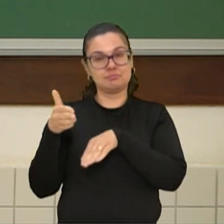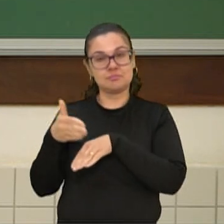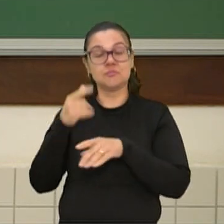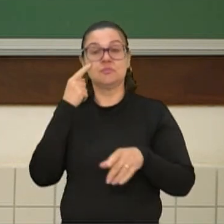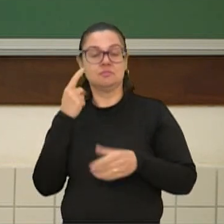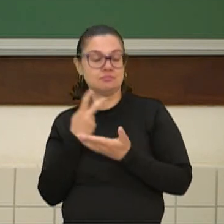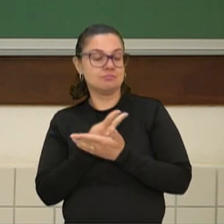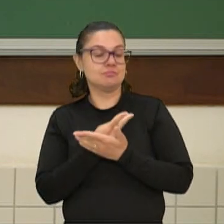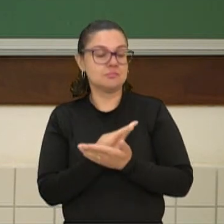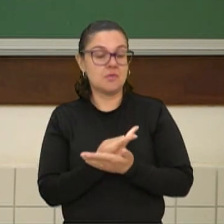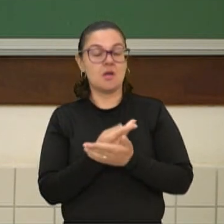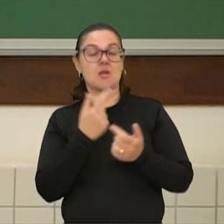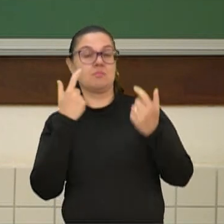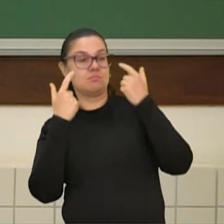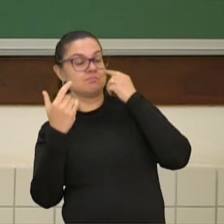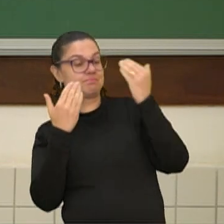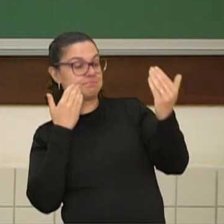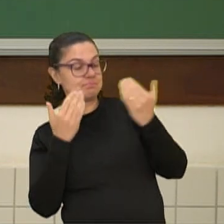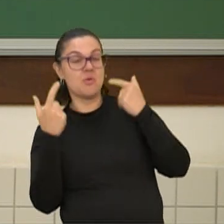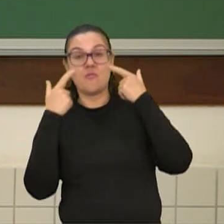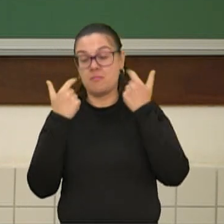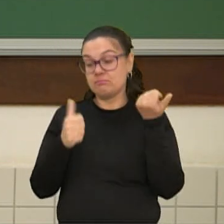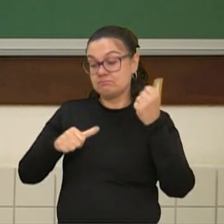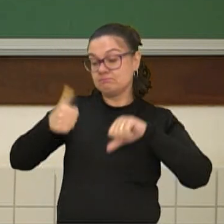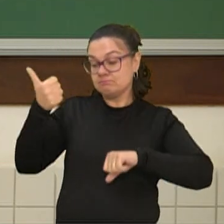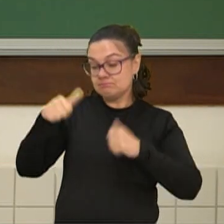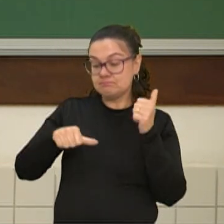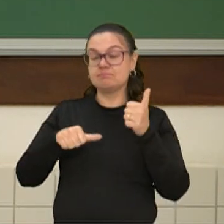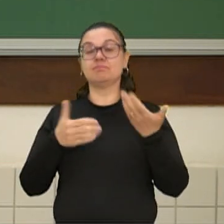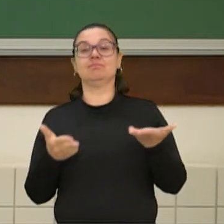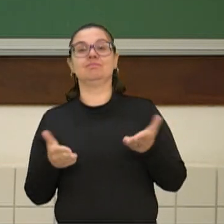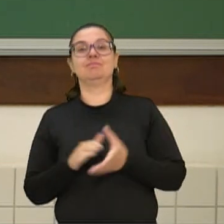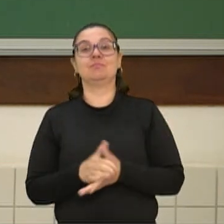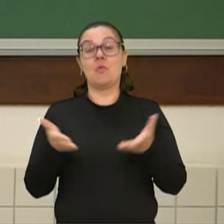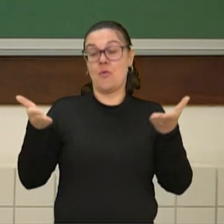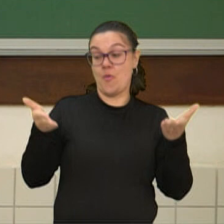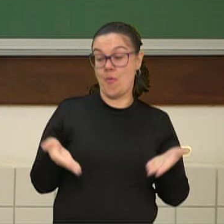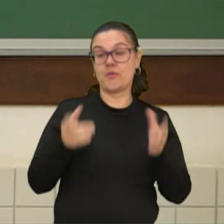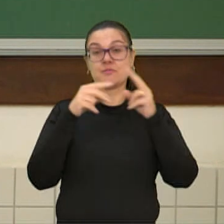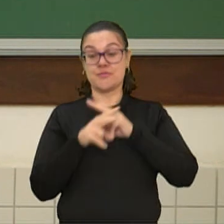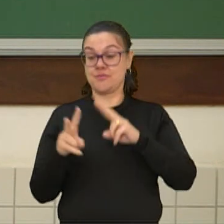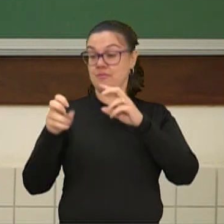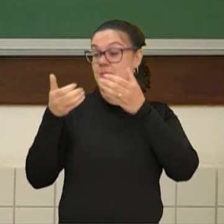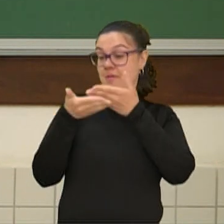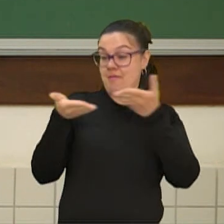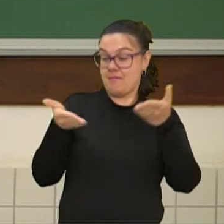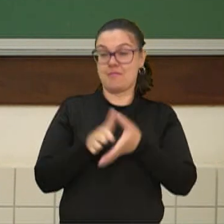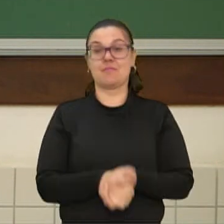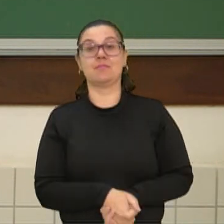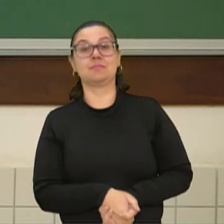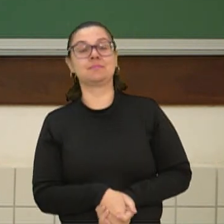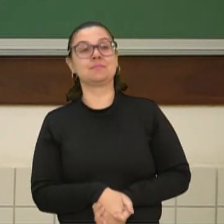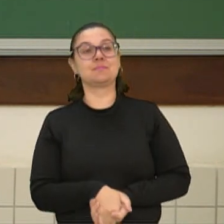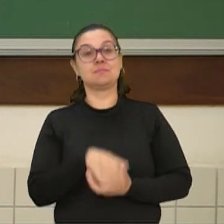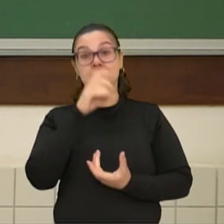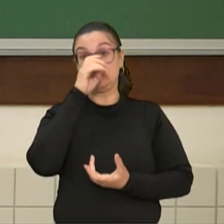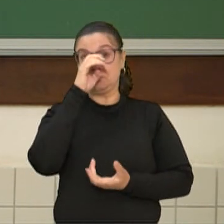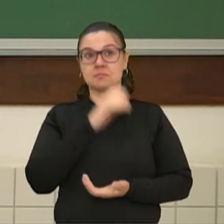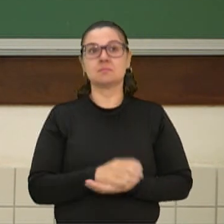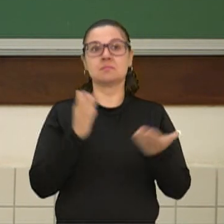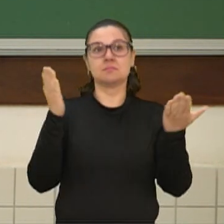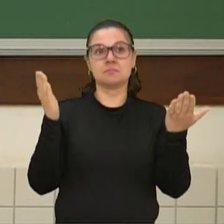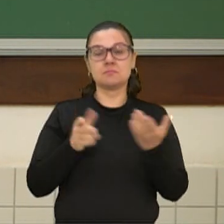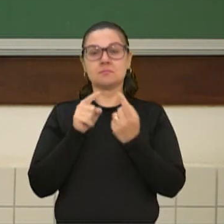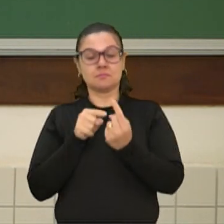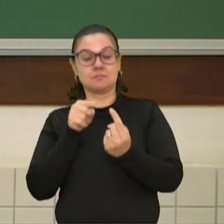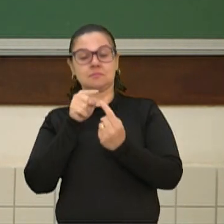procurou se inteirar e fazer uma avaliação física? Então, o nosso assunto da aula de hoje é sobre isso. E